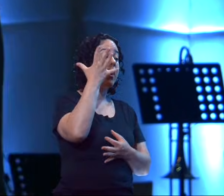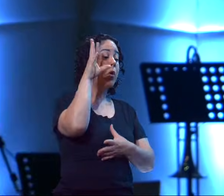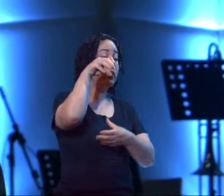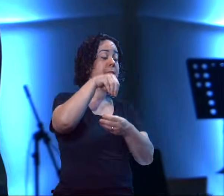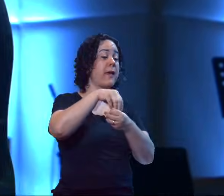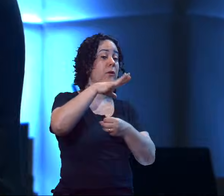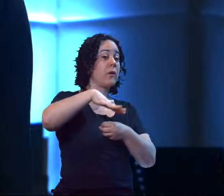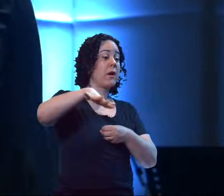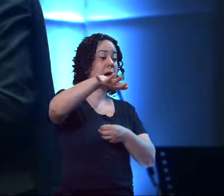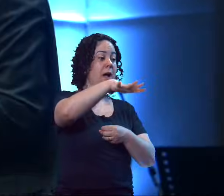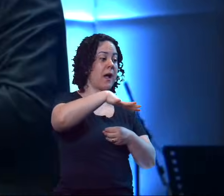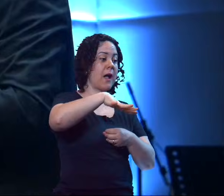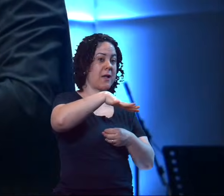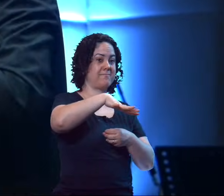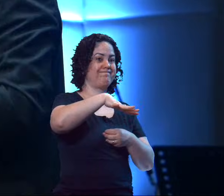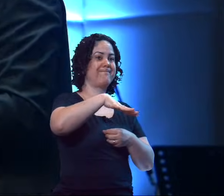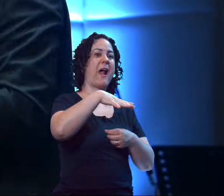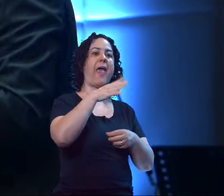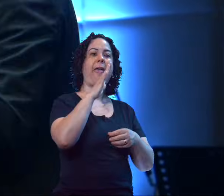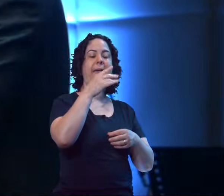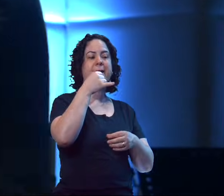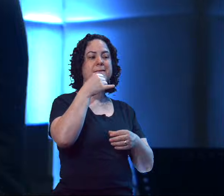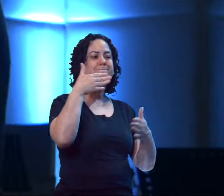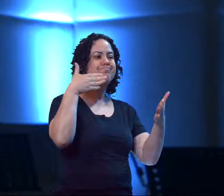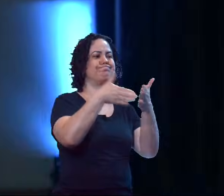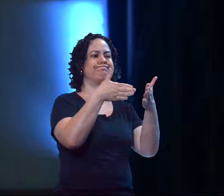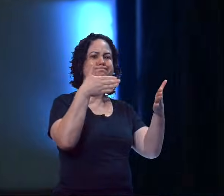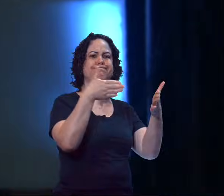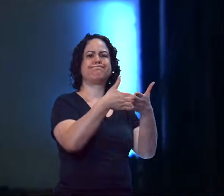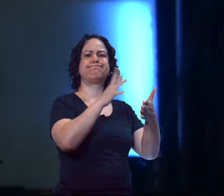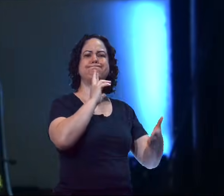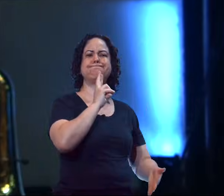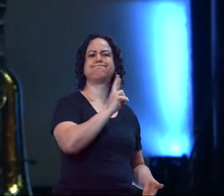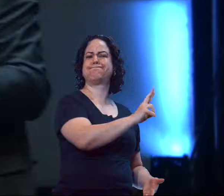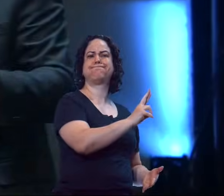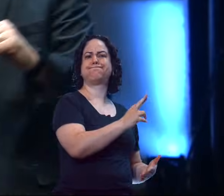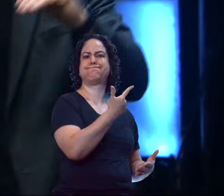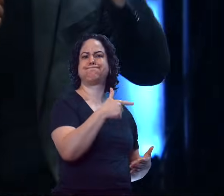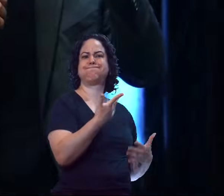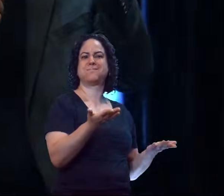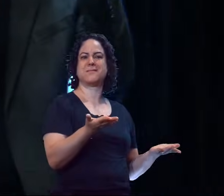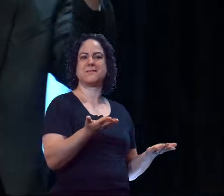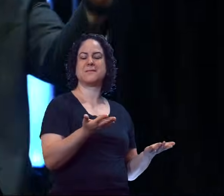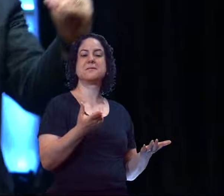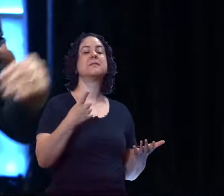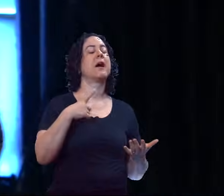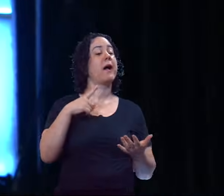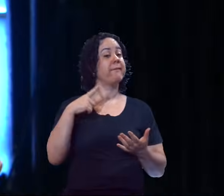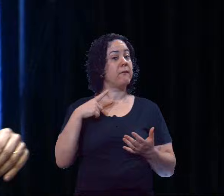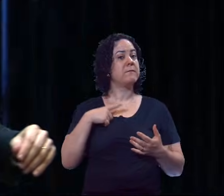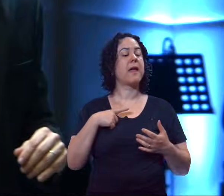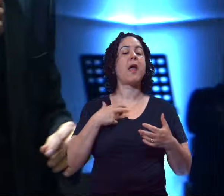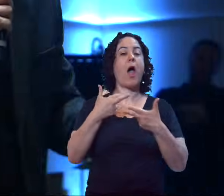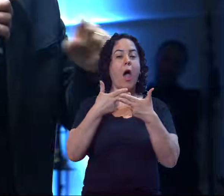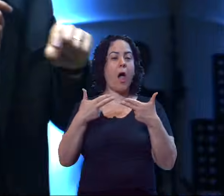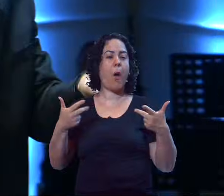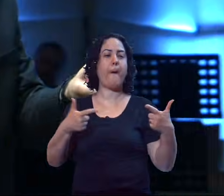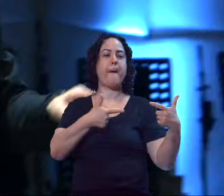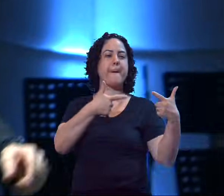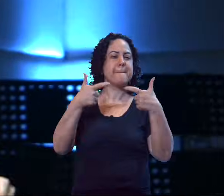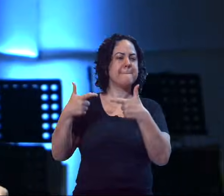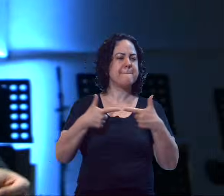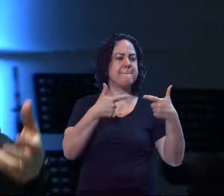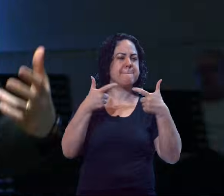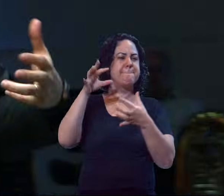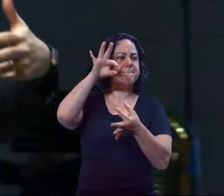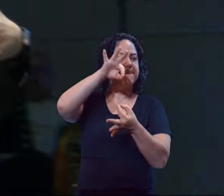para que a resposta não chegasse. Existem batalhas, níveis de batalhas na nossa